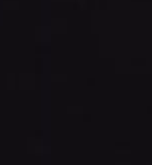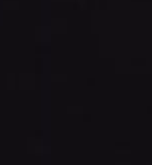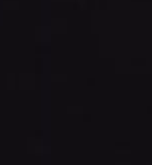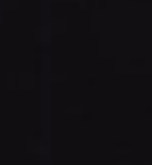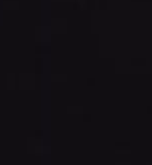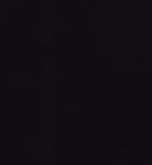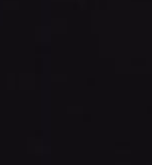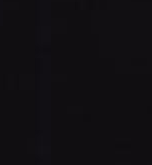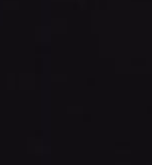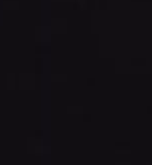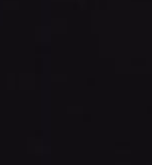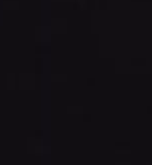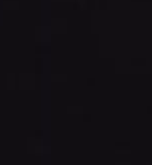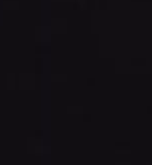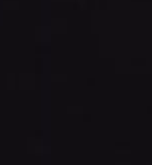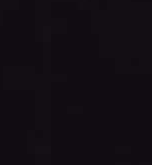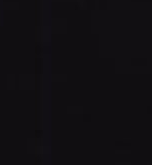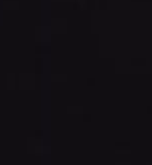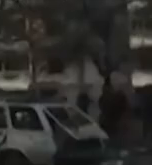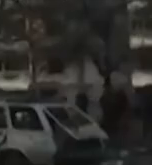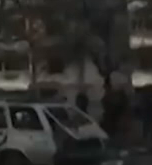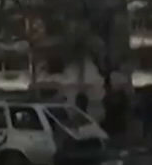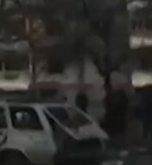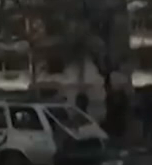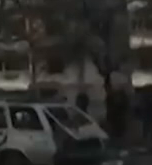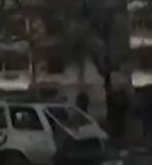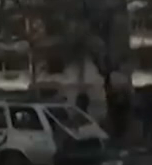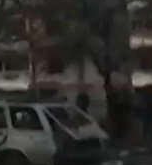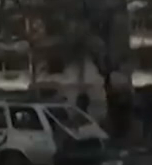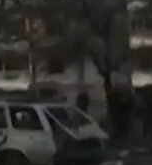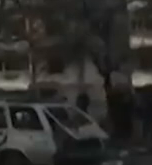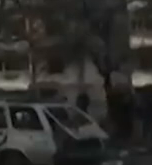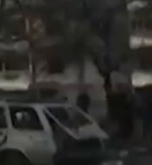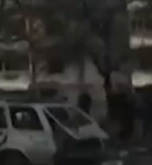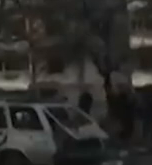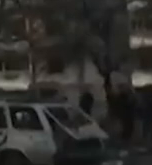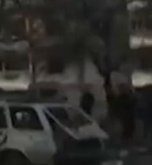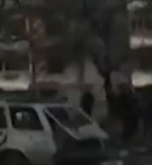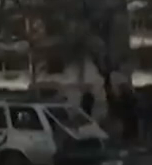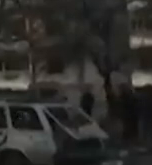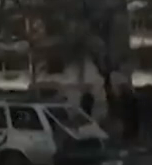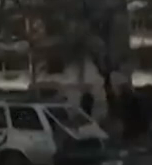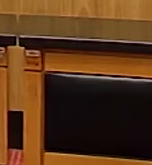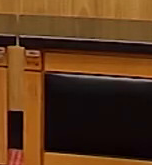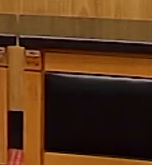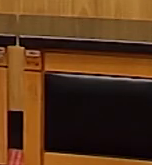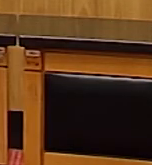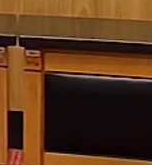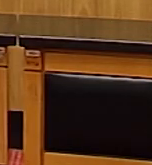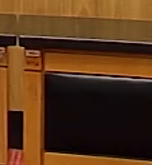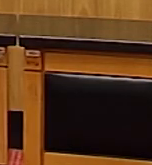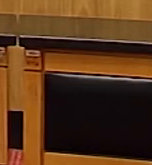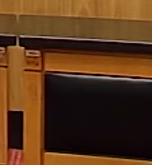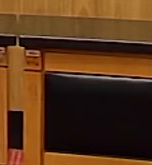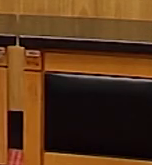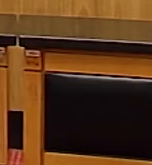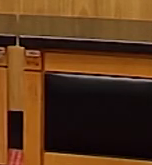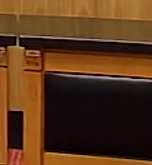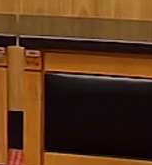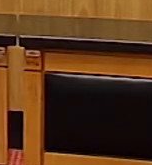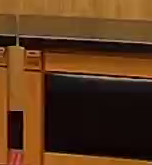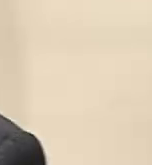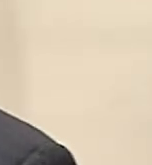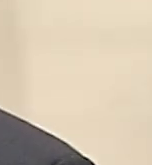vizinho. Depois de 7 dias de conflito e a intensificação dos ataques, os deputados estaduais de Santa